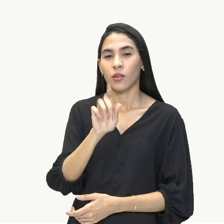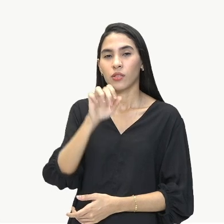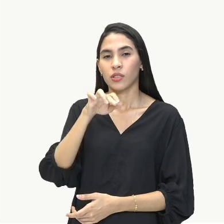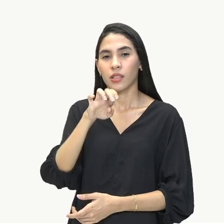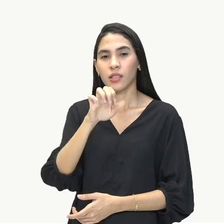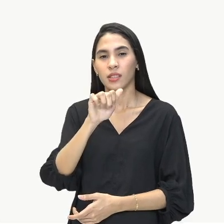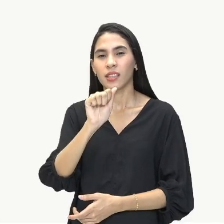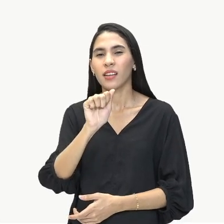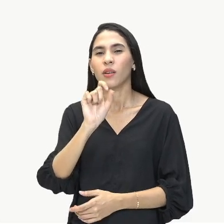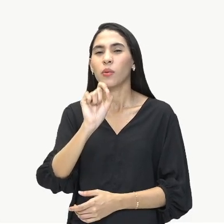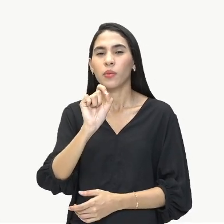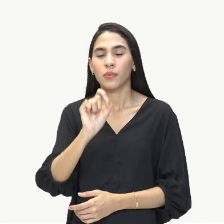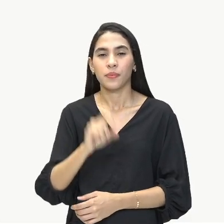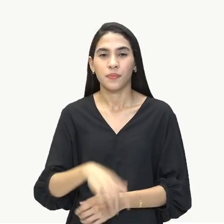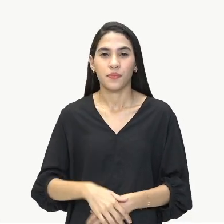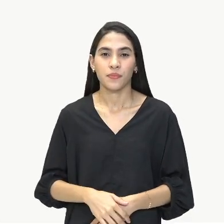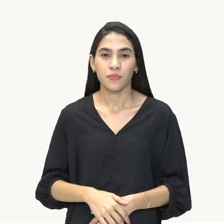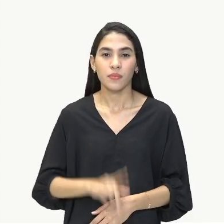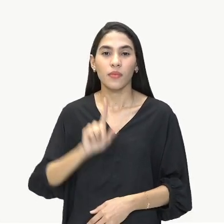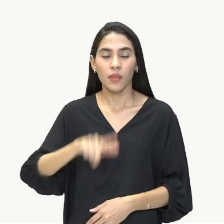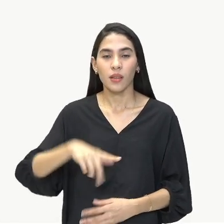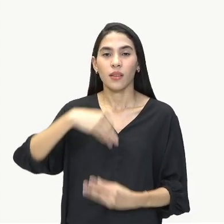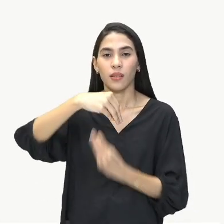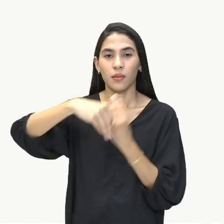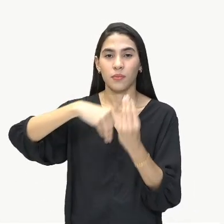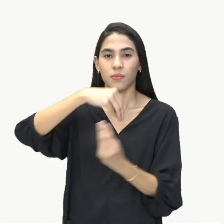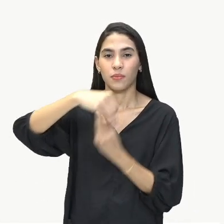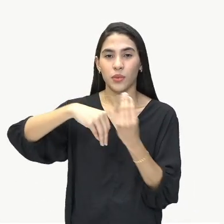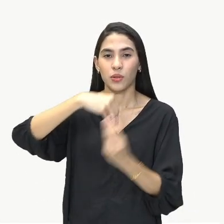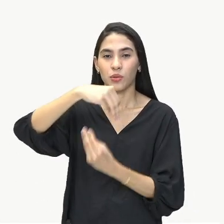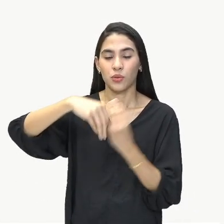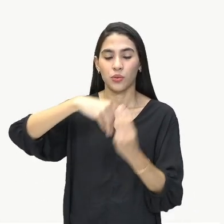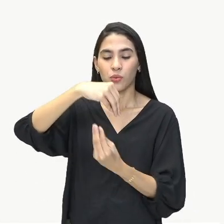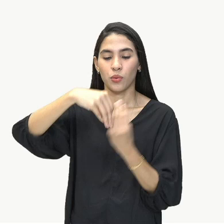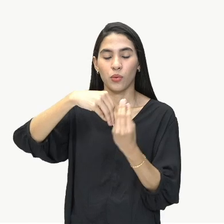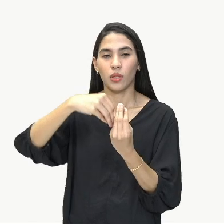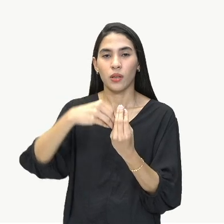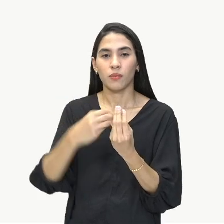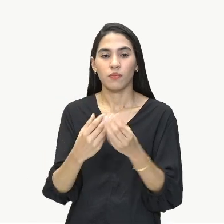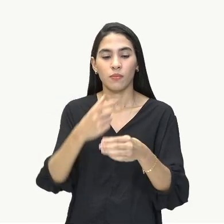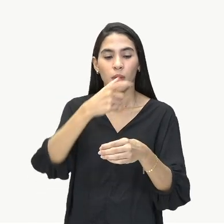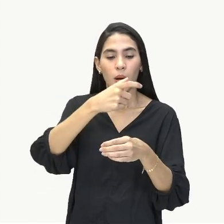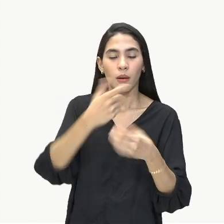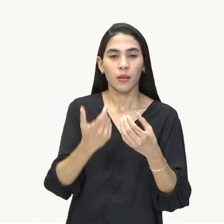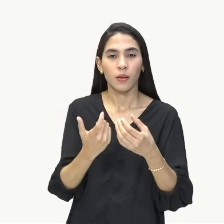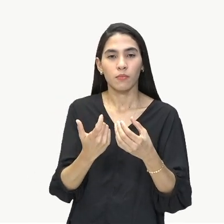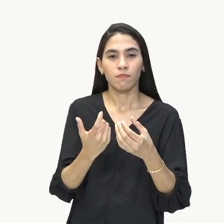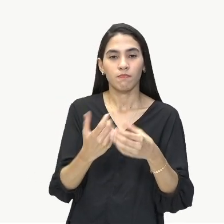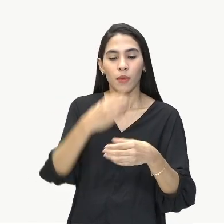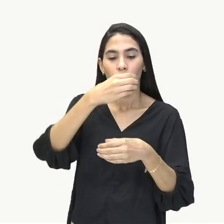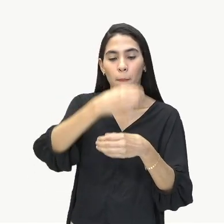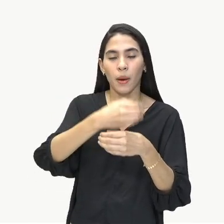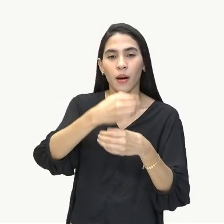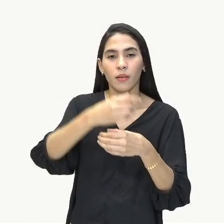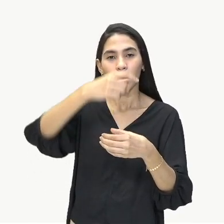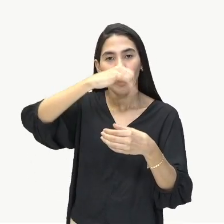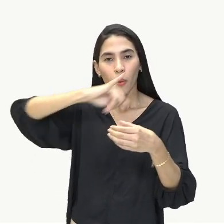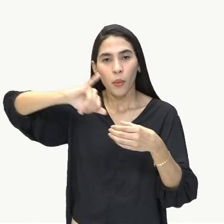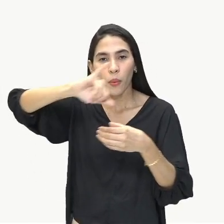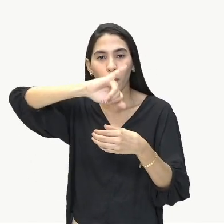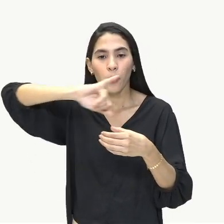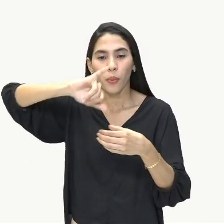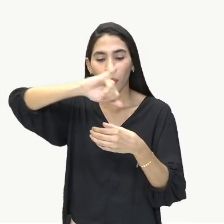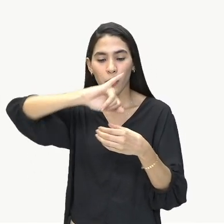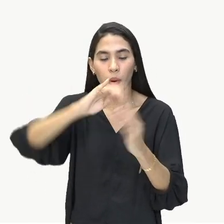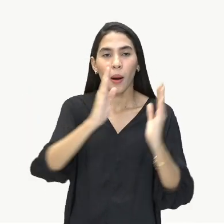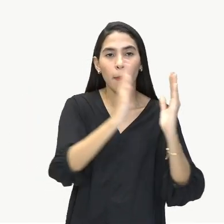mistura heterogênea? É aquela mistura que é formada por mais de uma fase. Duas fases,